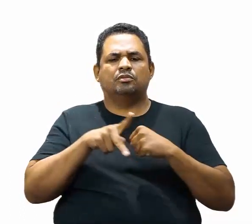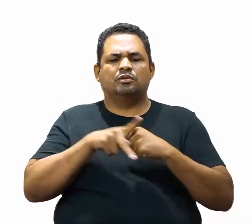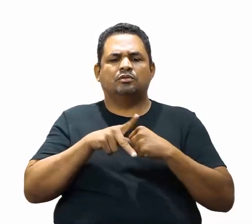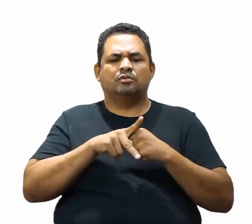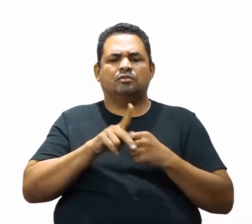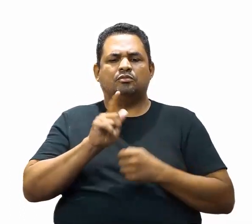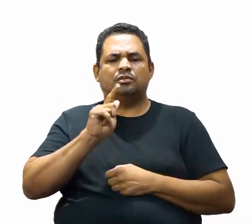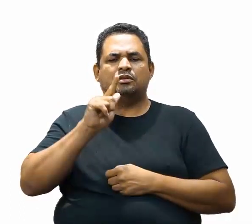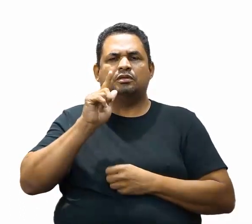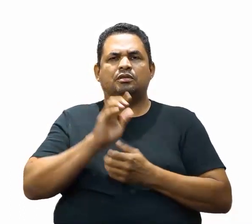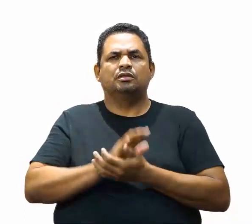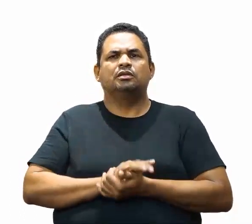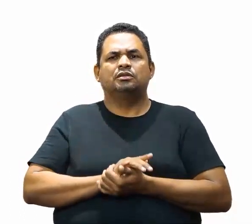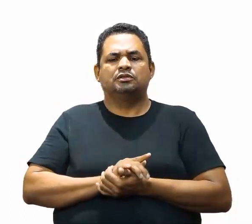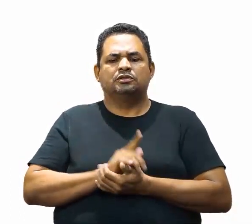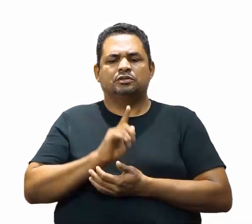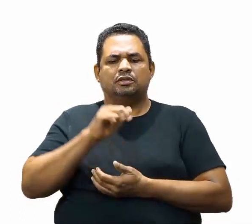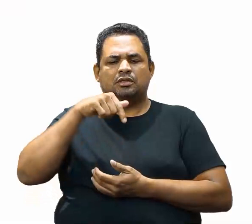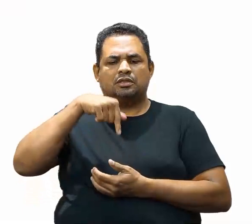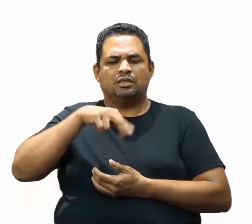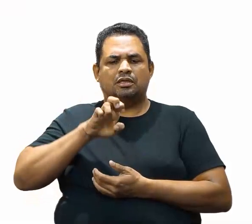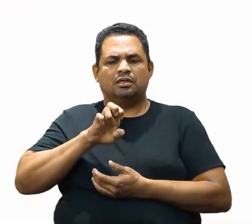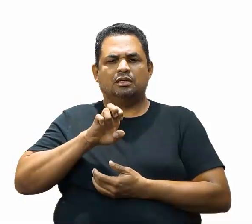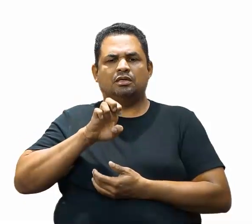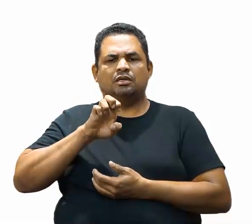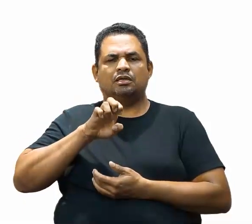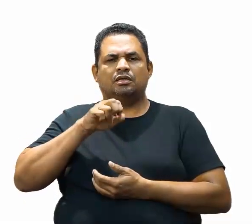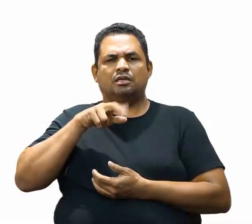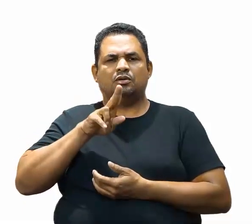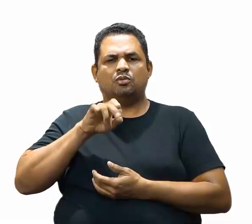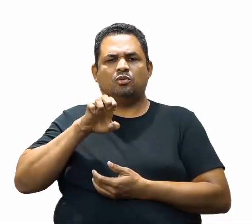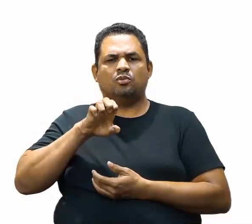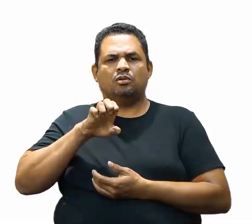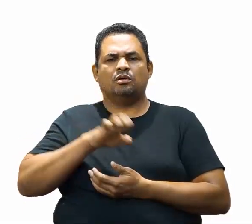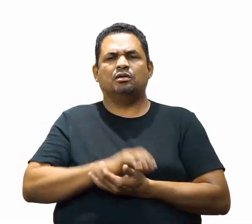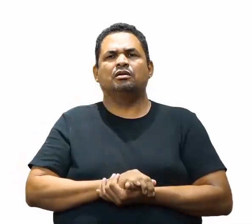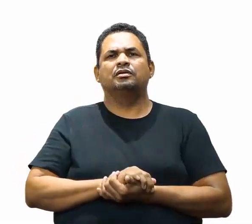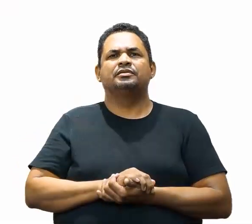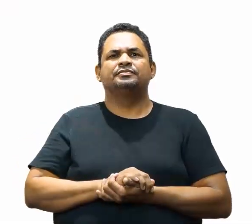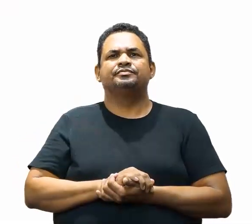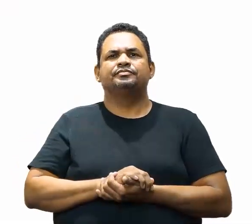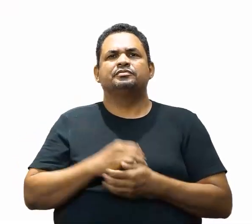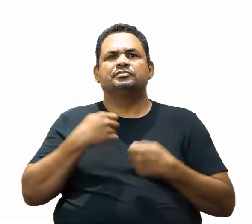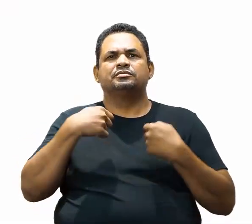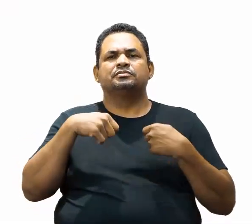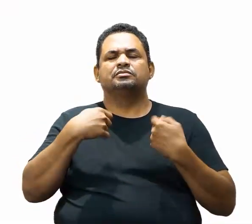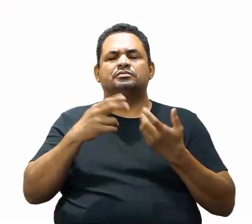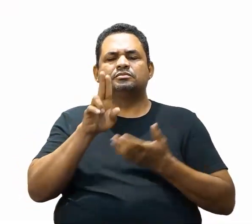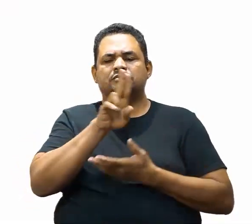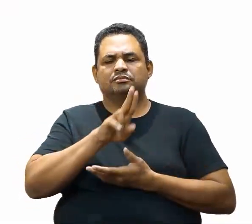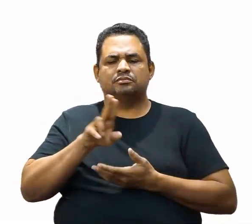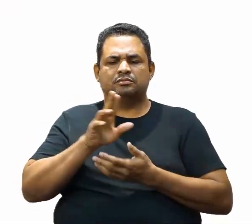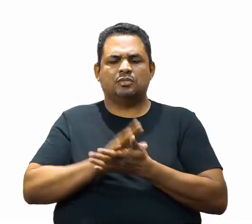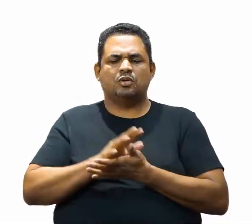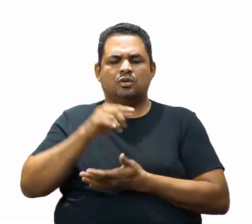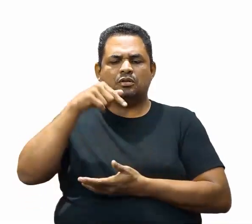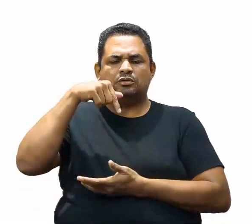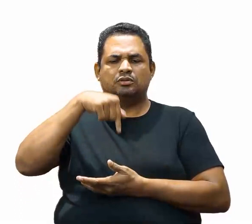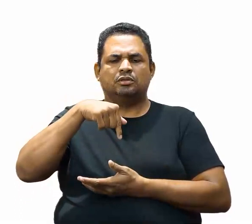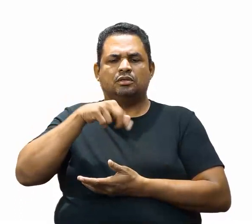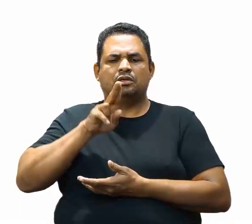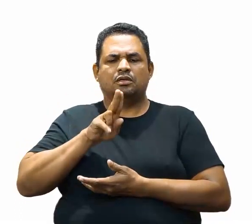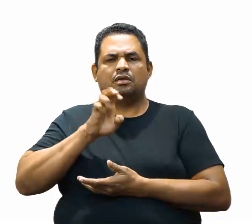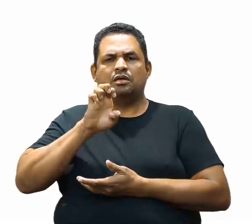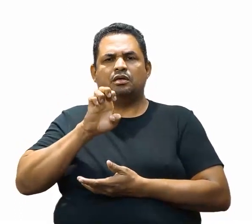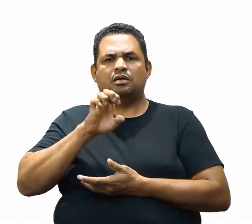é o que vai facilitar, porque toda vez que você quiser dar a ênfase, você vai precisar usar o que. E ainda, se você